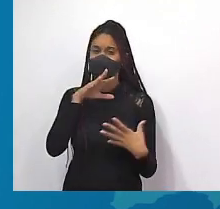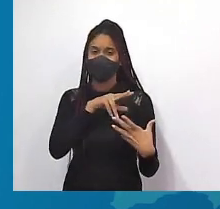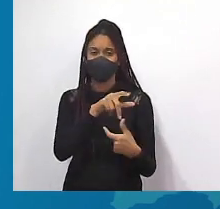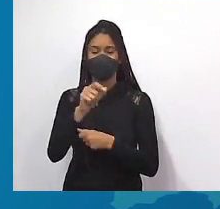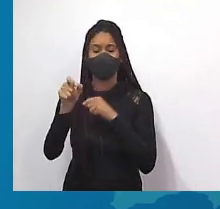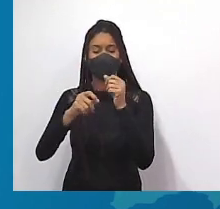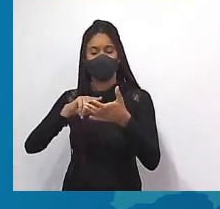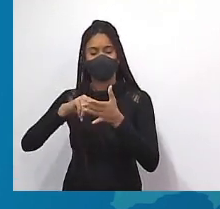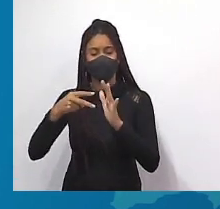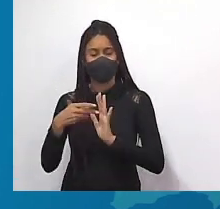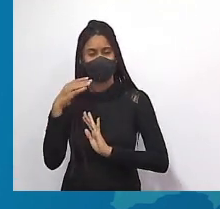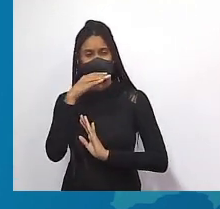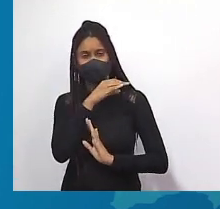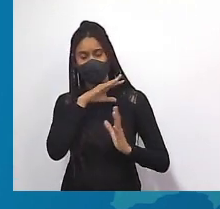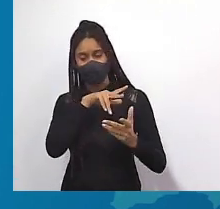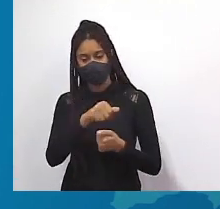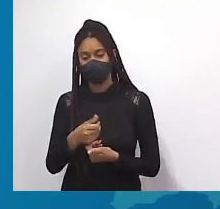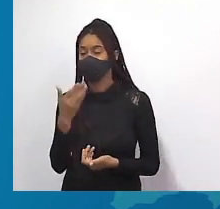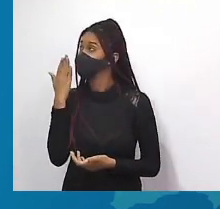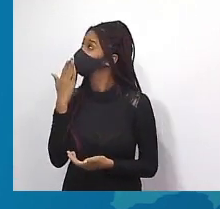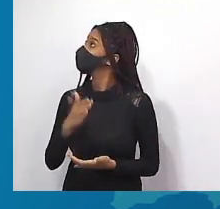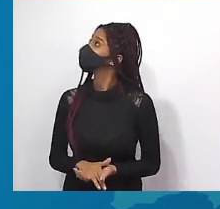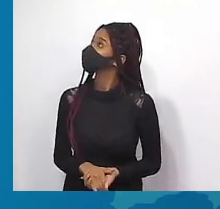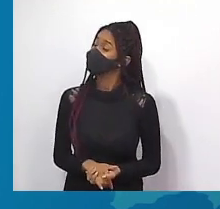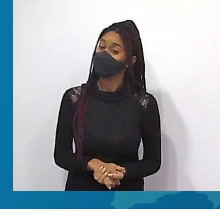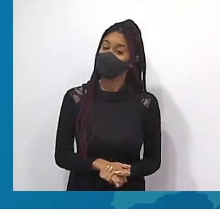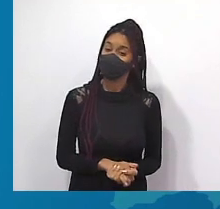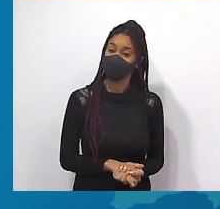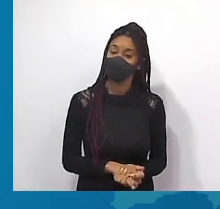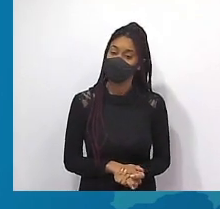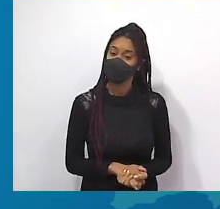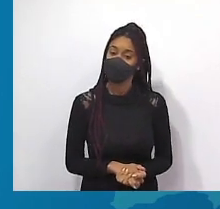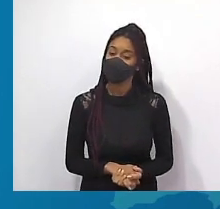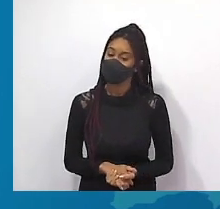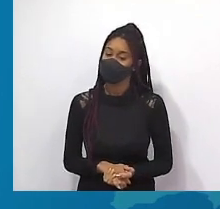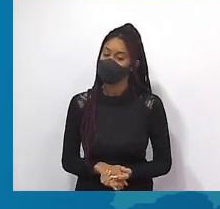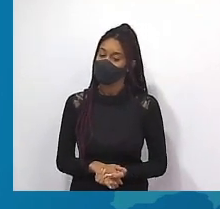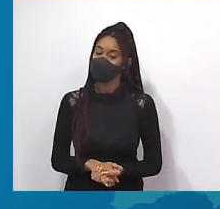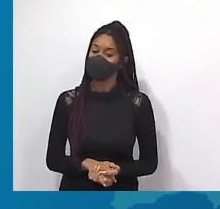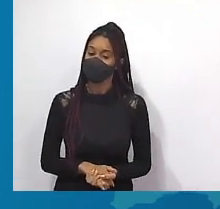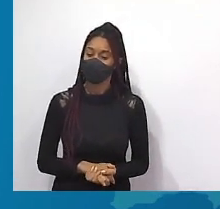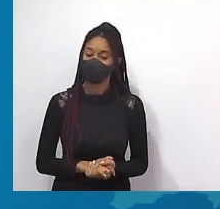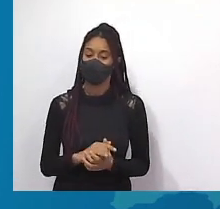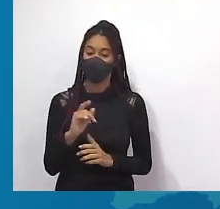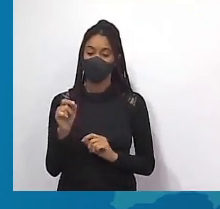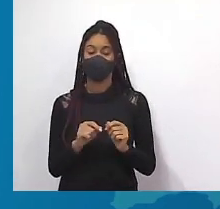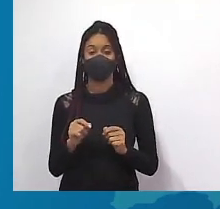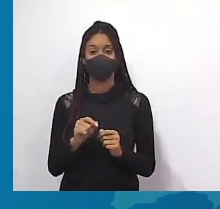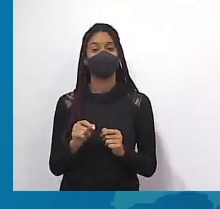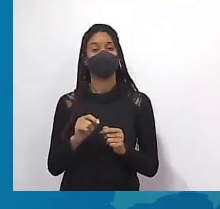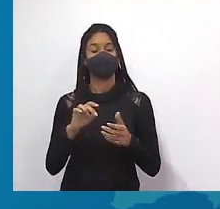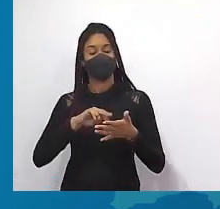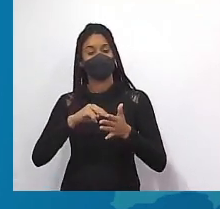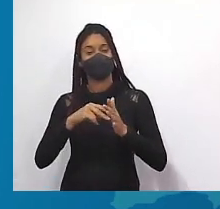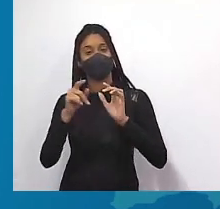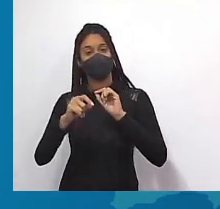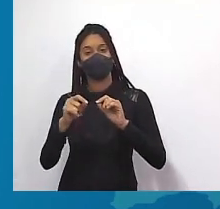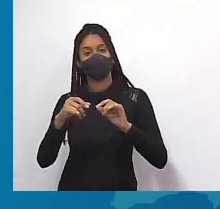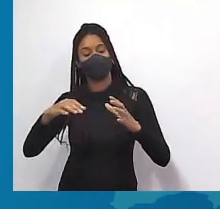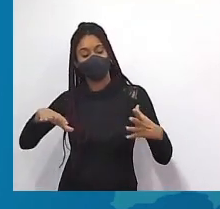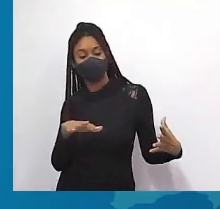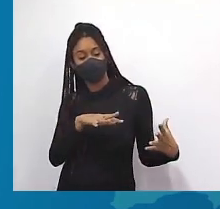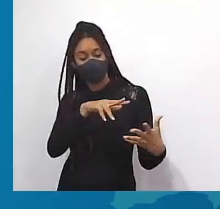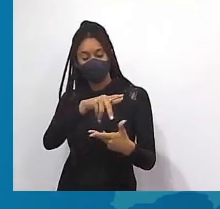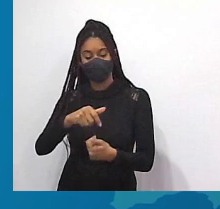o aquecimento global, afinal? Gente, o aquecimento global nada mais é que literalmente o aquecimento do planeta.